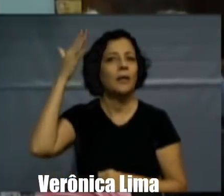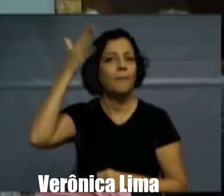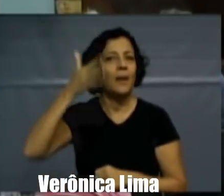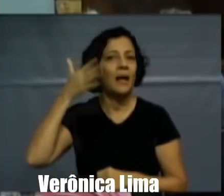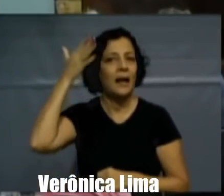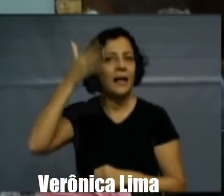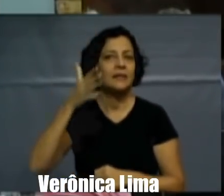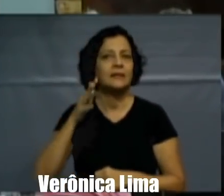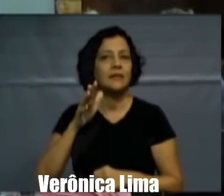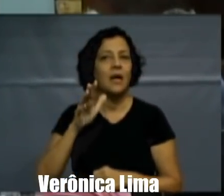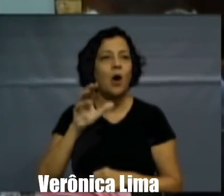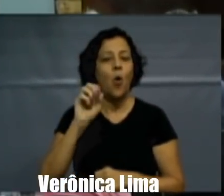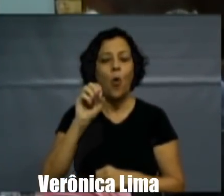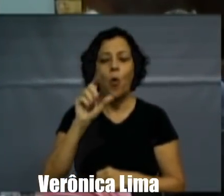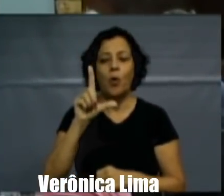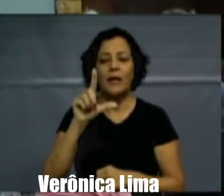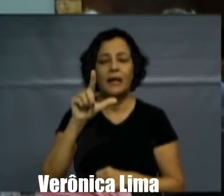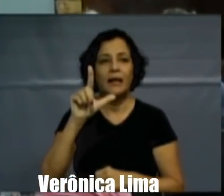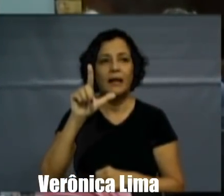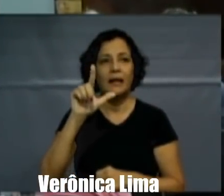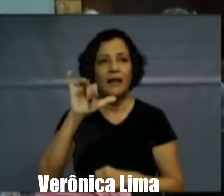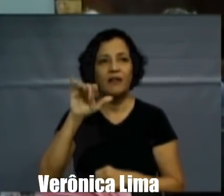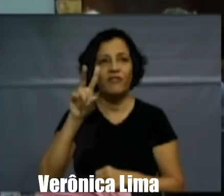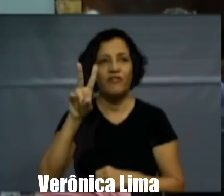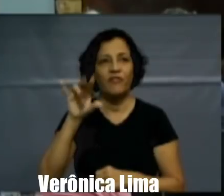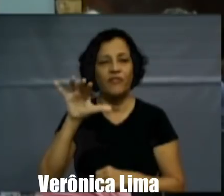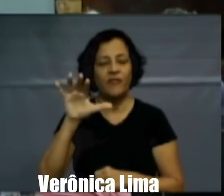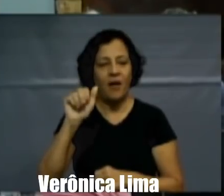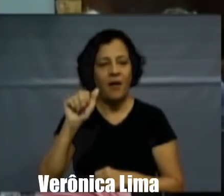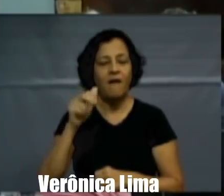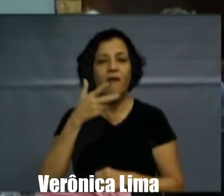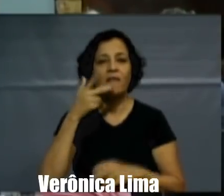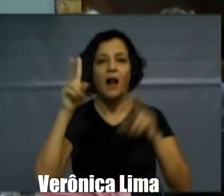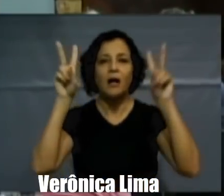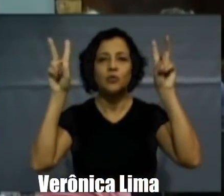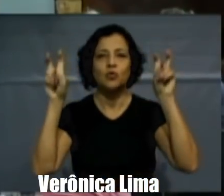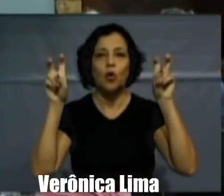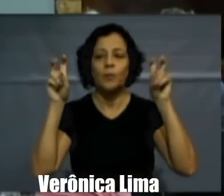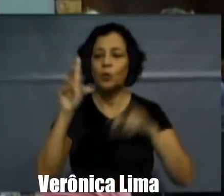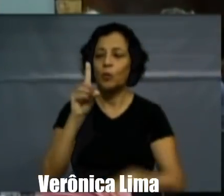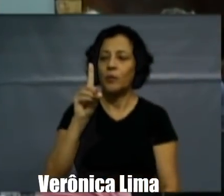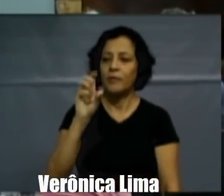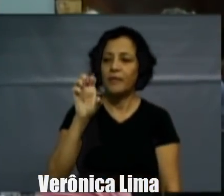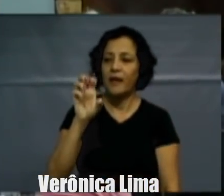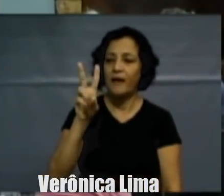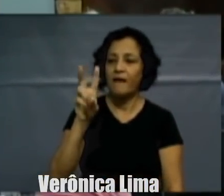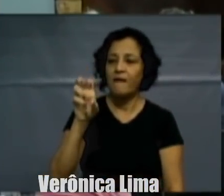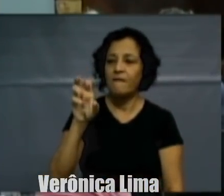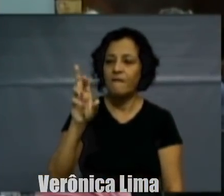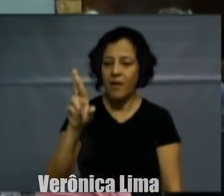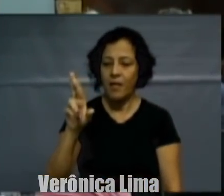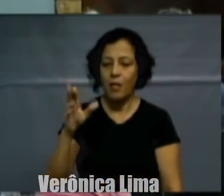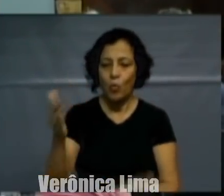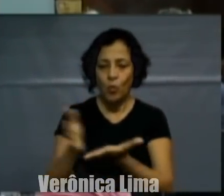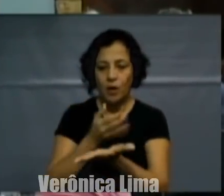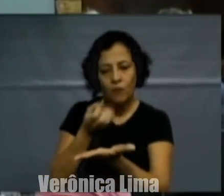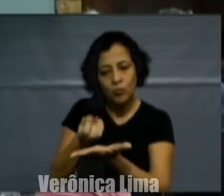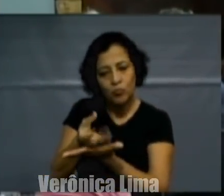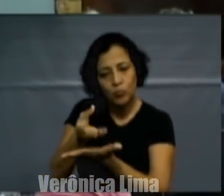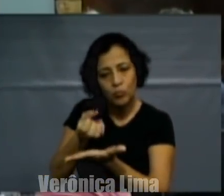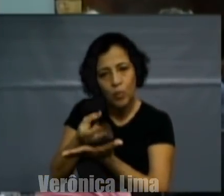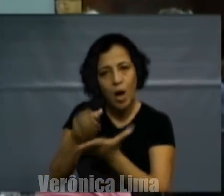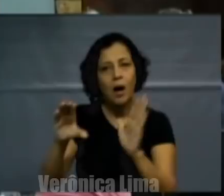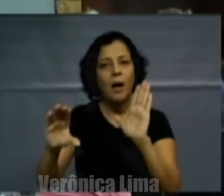é daqui da nossa casa, que vai falar sobre o dever do Evangelho segundo o Espiritismo,